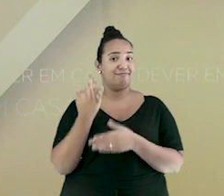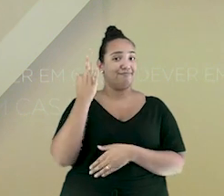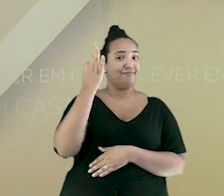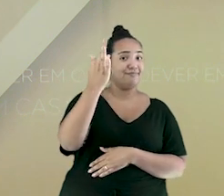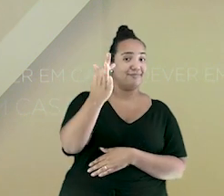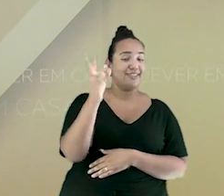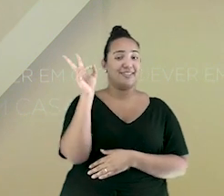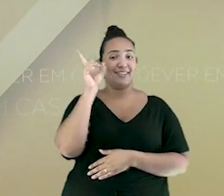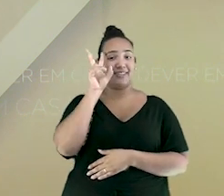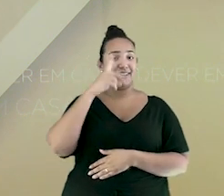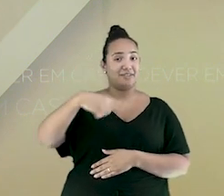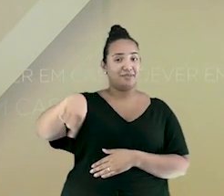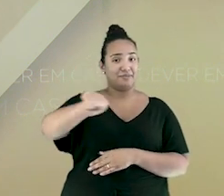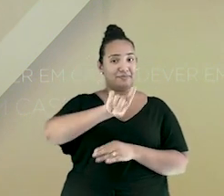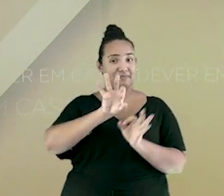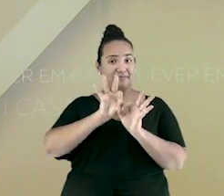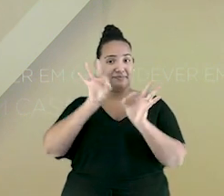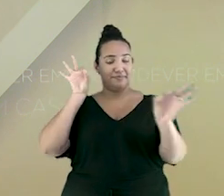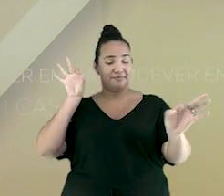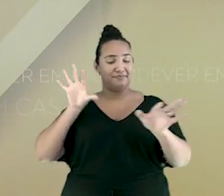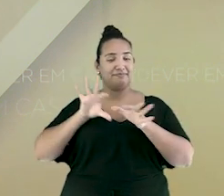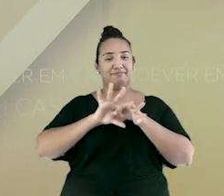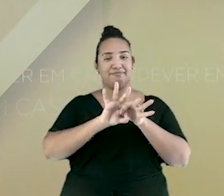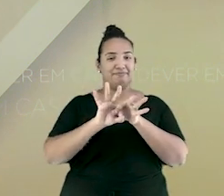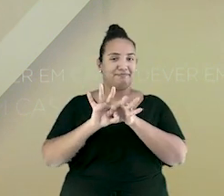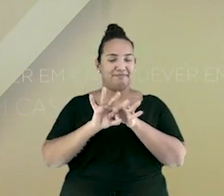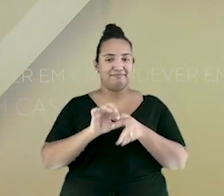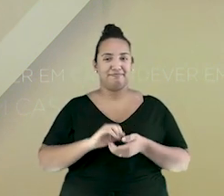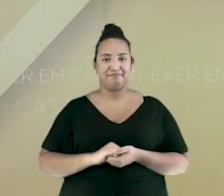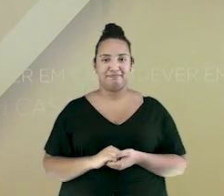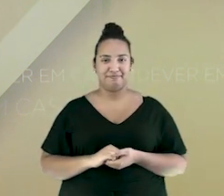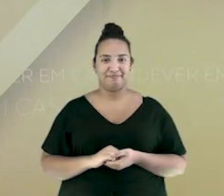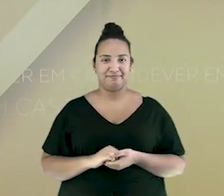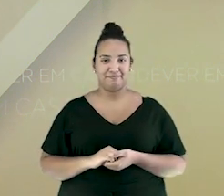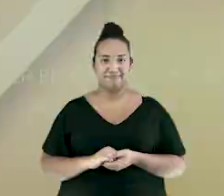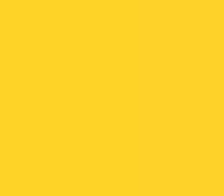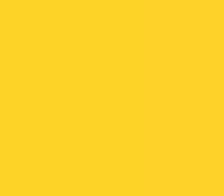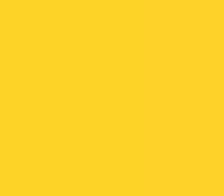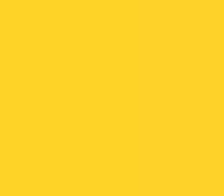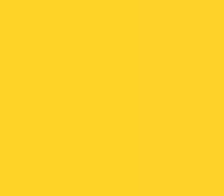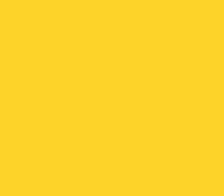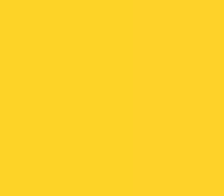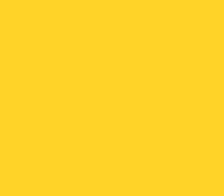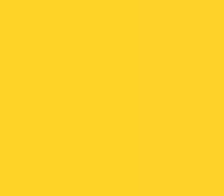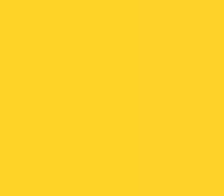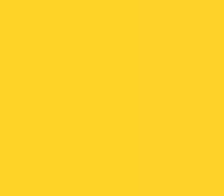na próxima aula. E não se esqueçam, mesmo distantes, estamos juntos.